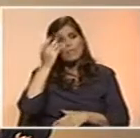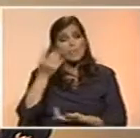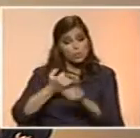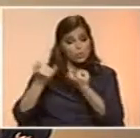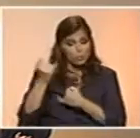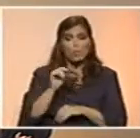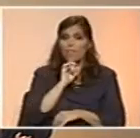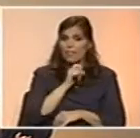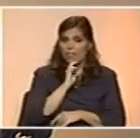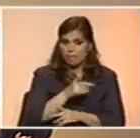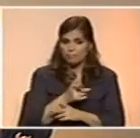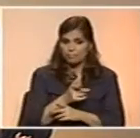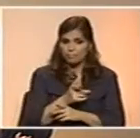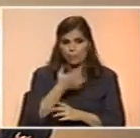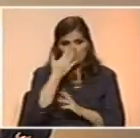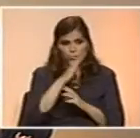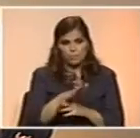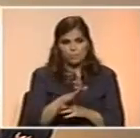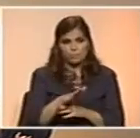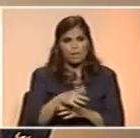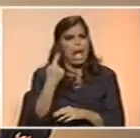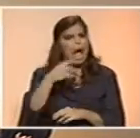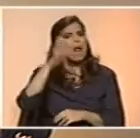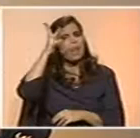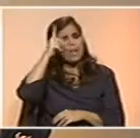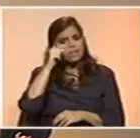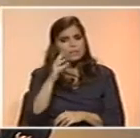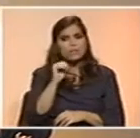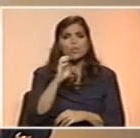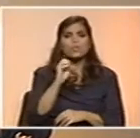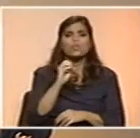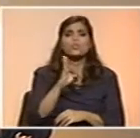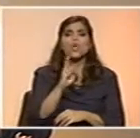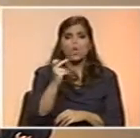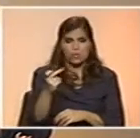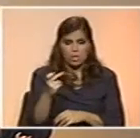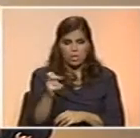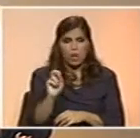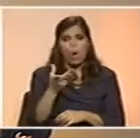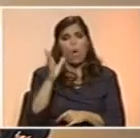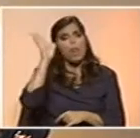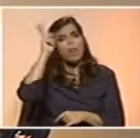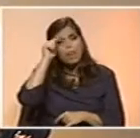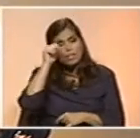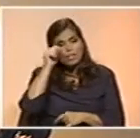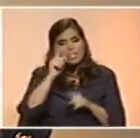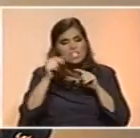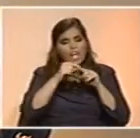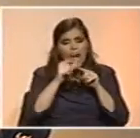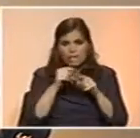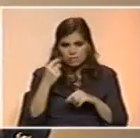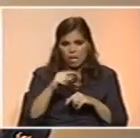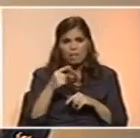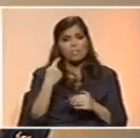repor. E, por exemplo, sabemos que há leites, o leite de soja, outros leites com cereais, que têm já a